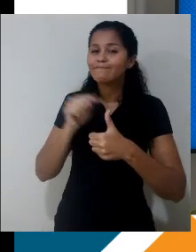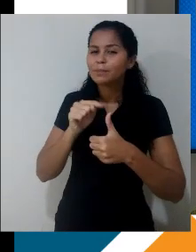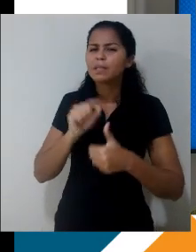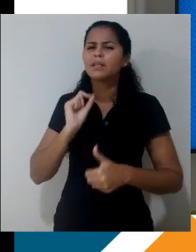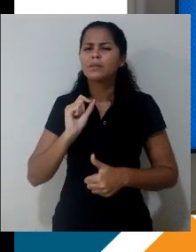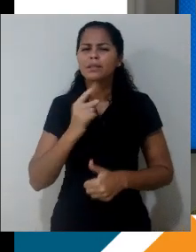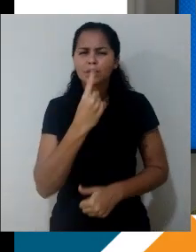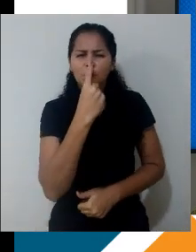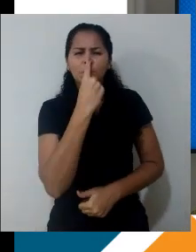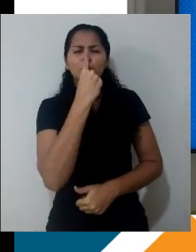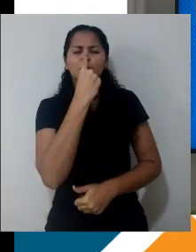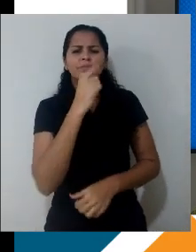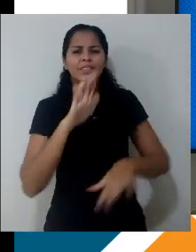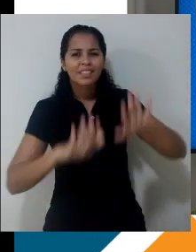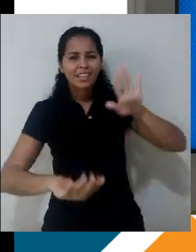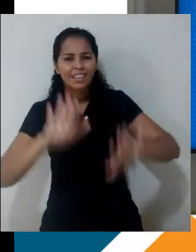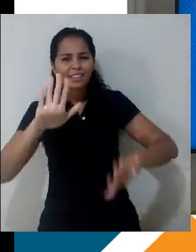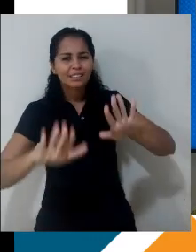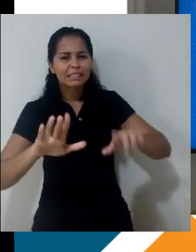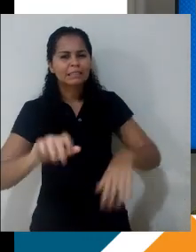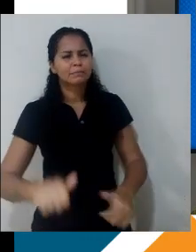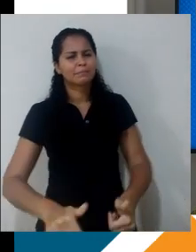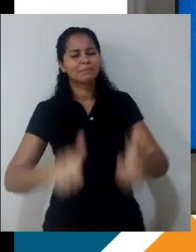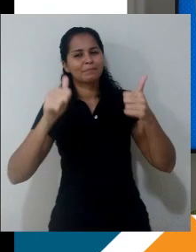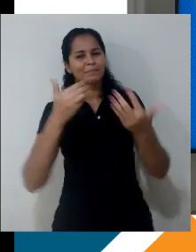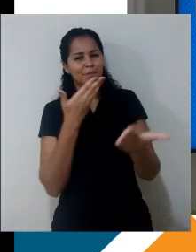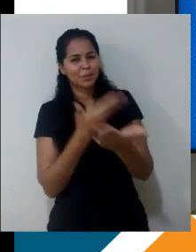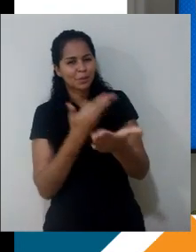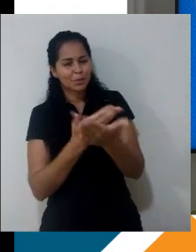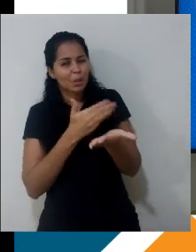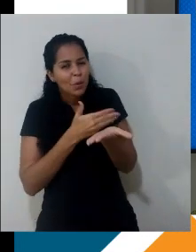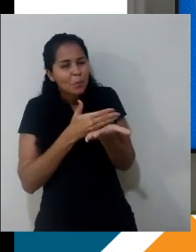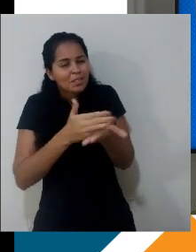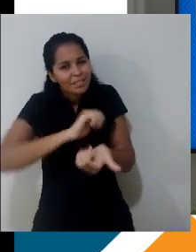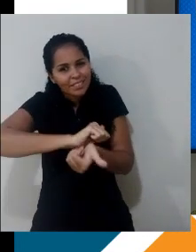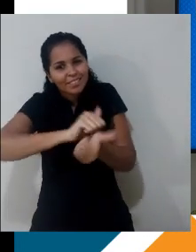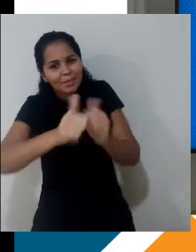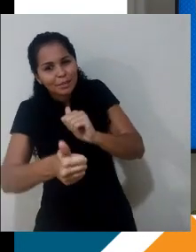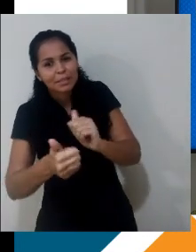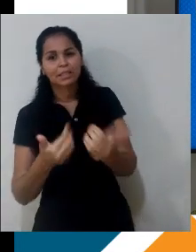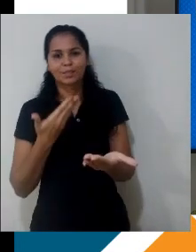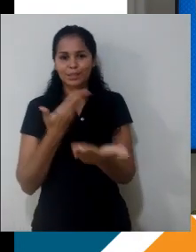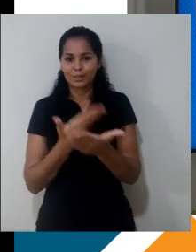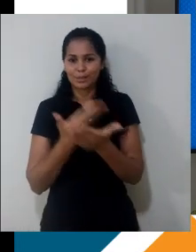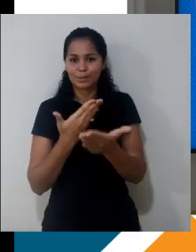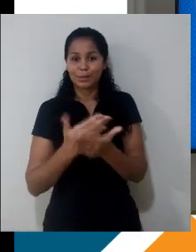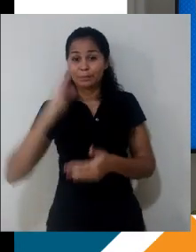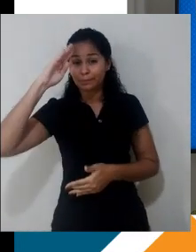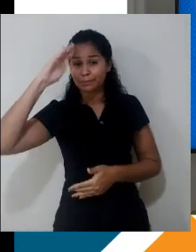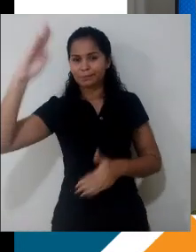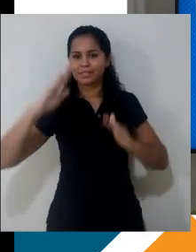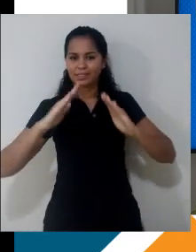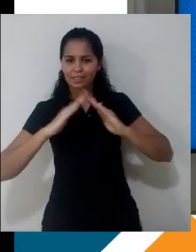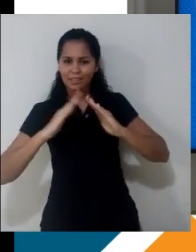afinidade. Gente, às vezes é muito melhor a gente estudar, começar essa adaptação aos estudos, principalmente quando a gente está em casa, por